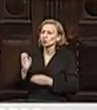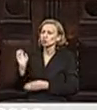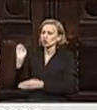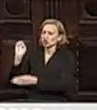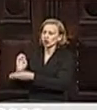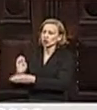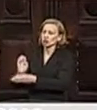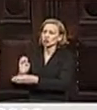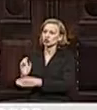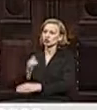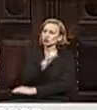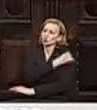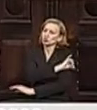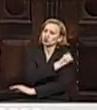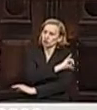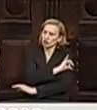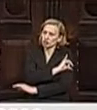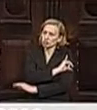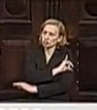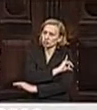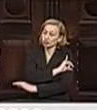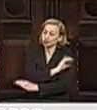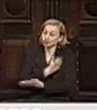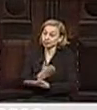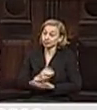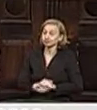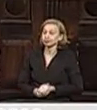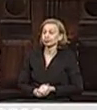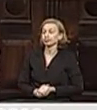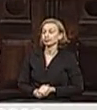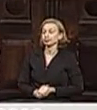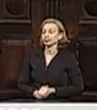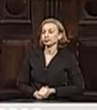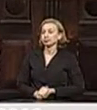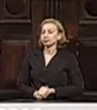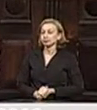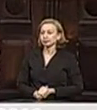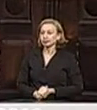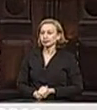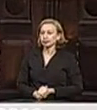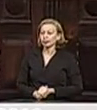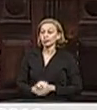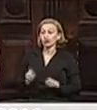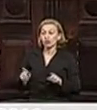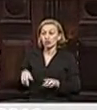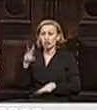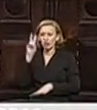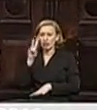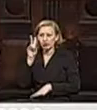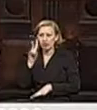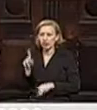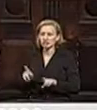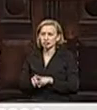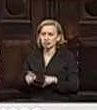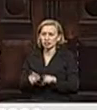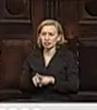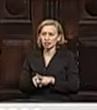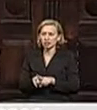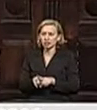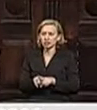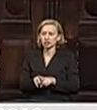grave gargalo nesse atendimento e também no diagnóstico. É importante lembrar que durante a audiência